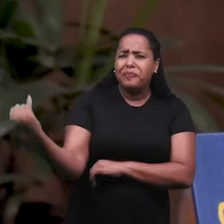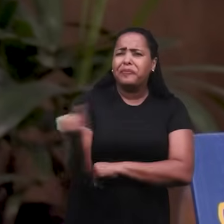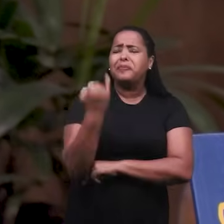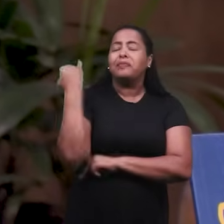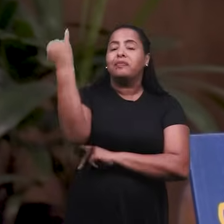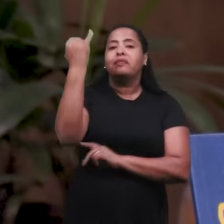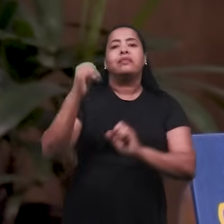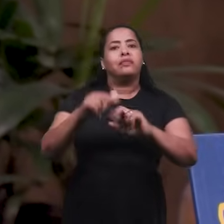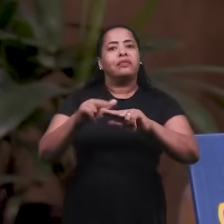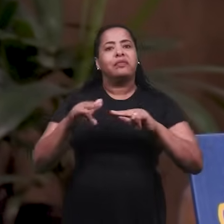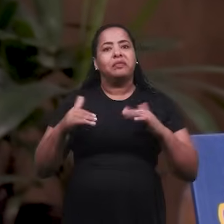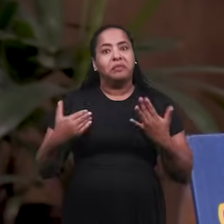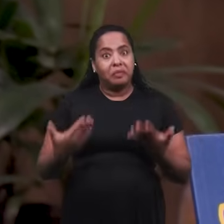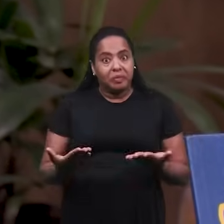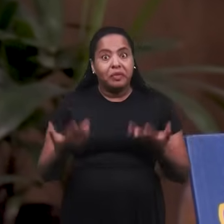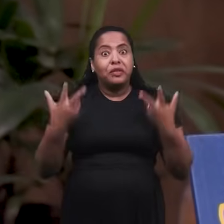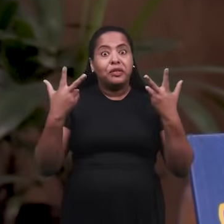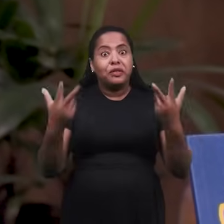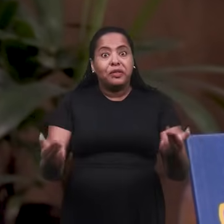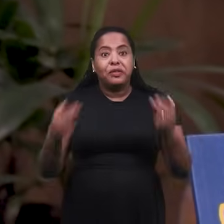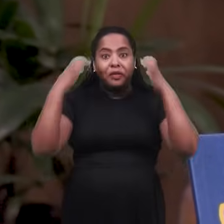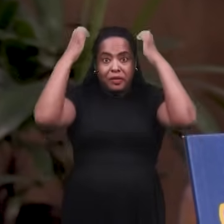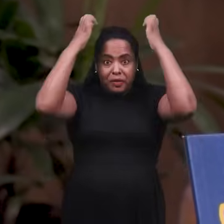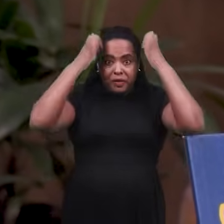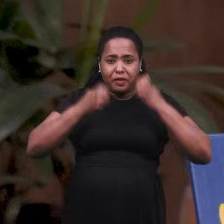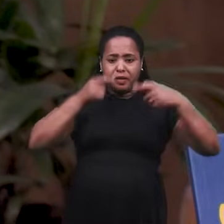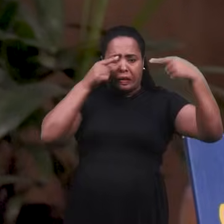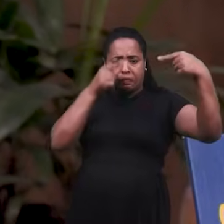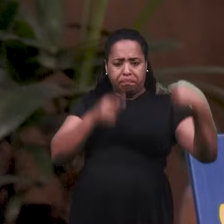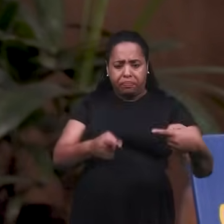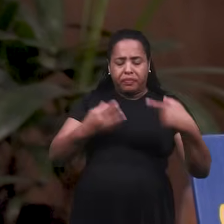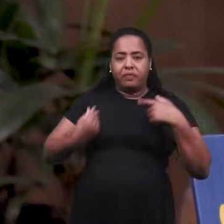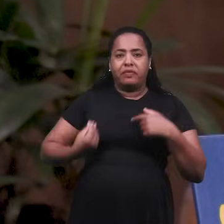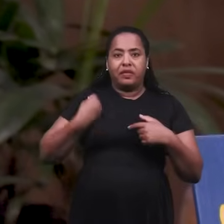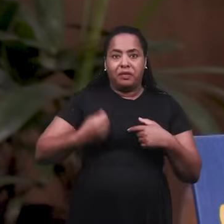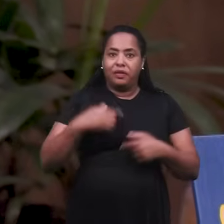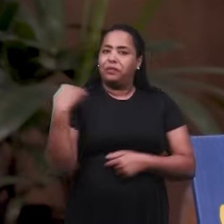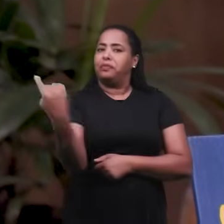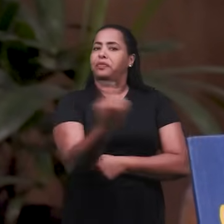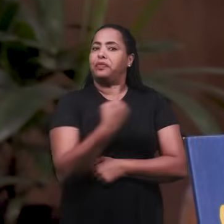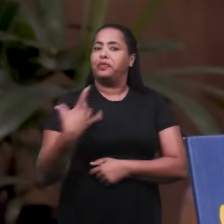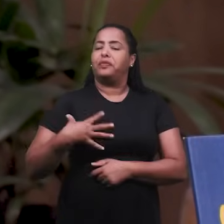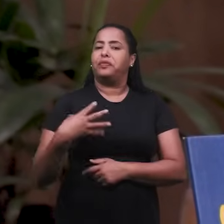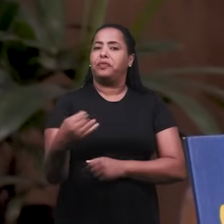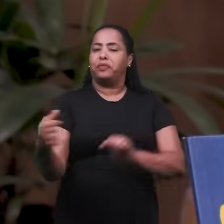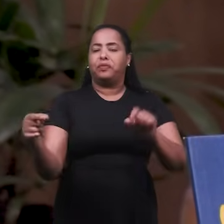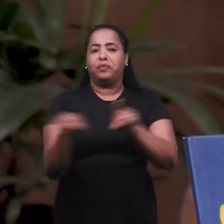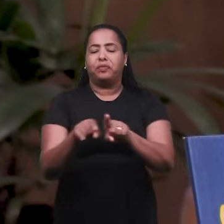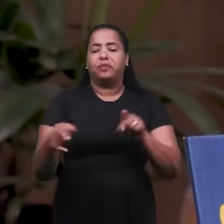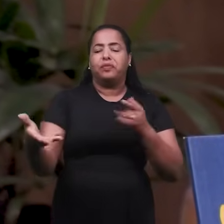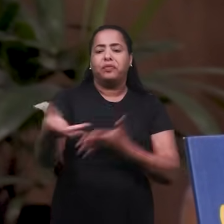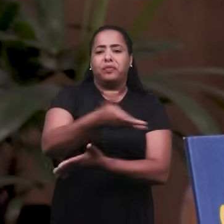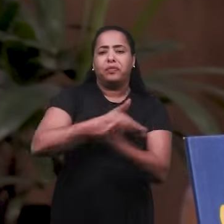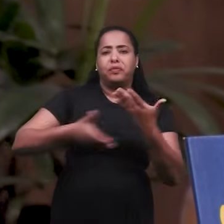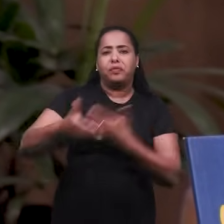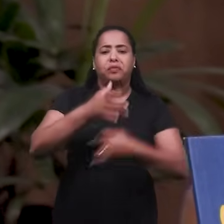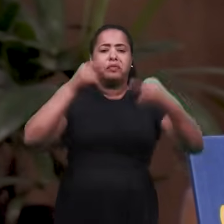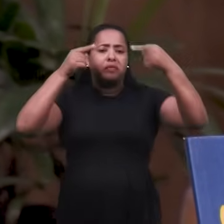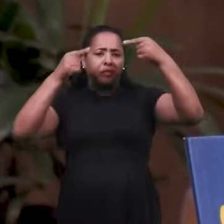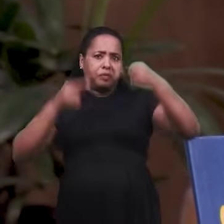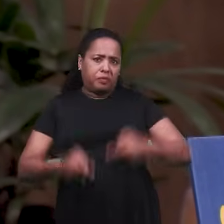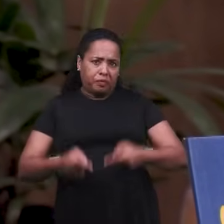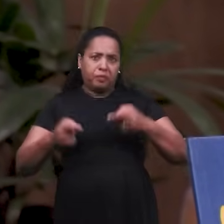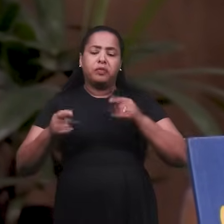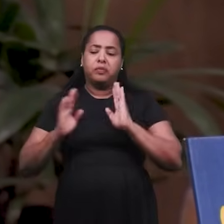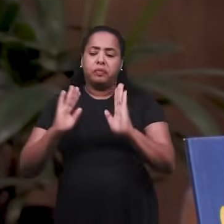muito importante porque, assim como Esther vivia desafios, os nossos filhos também compartilharam seus